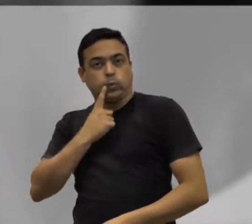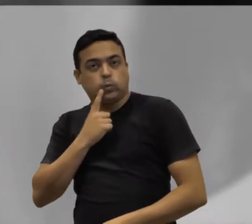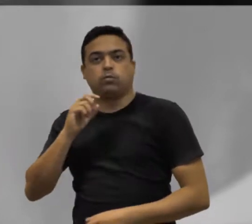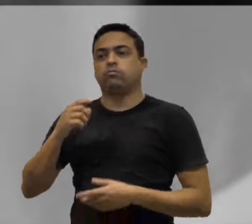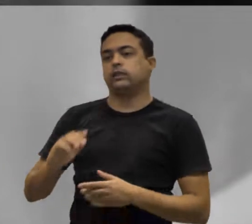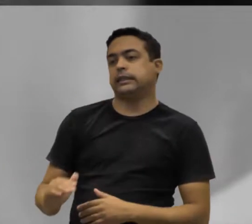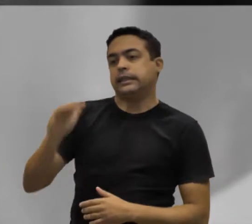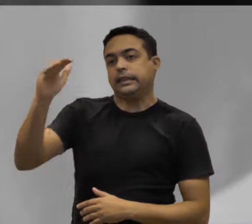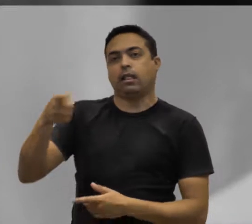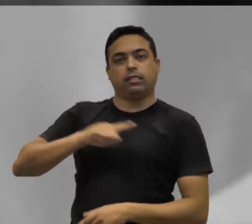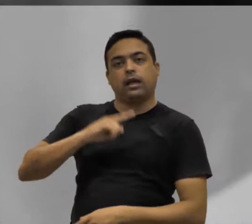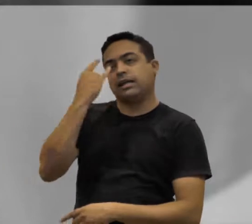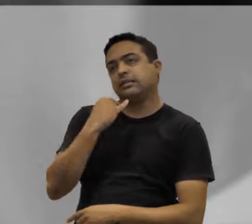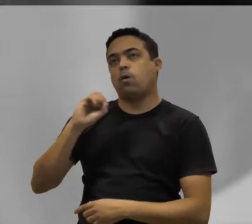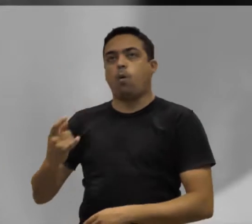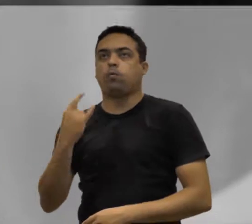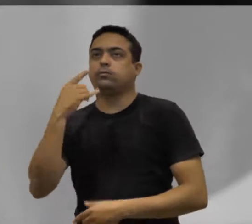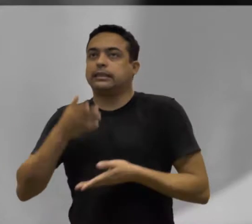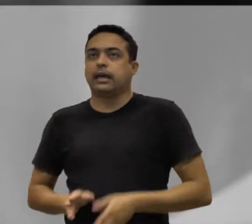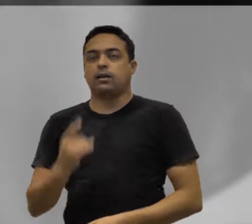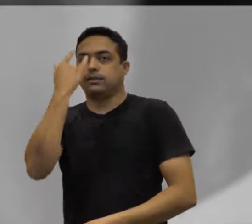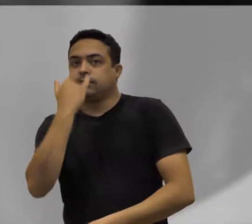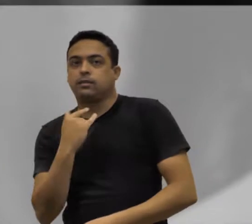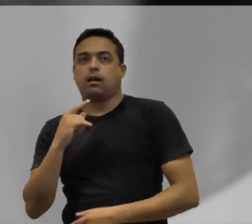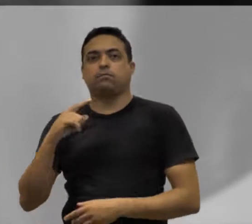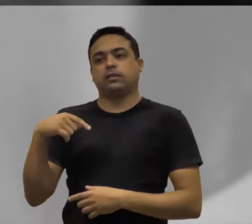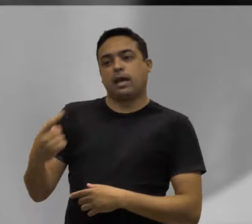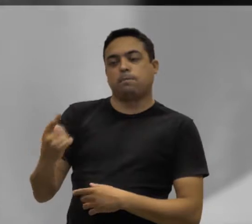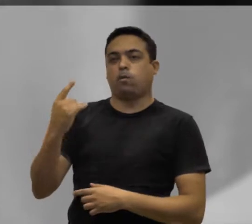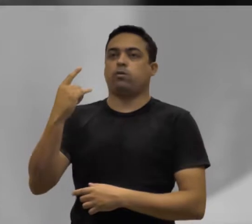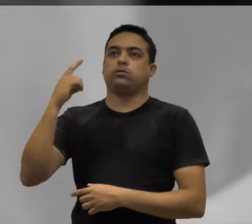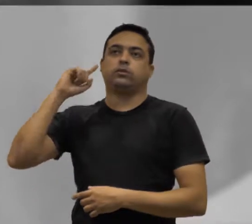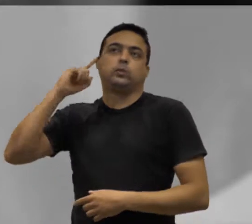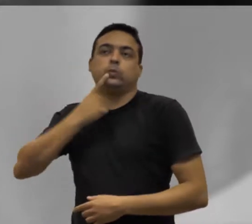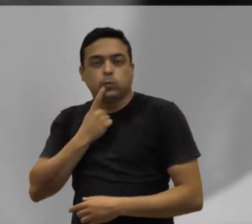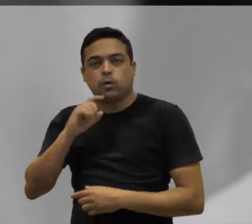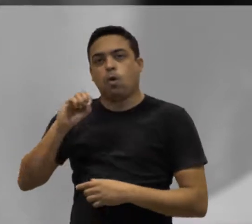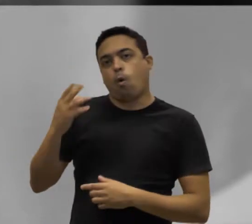uma delas e adquirir a outra com o decorrer do tempo.